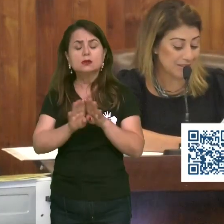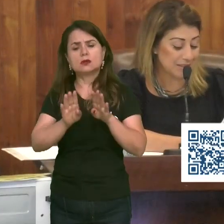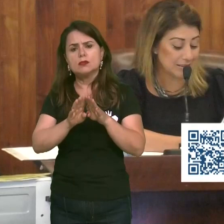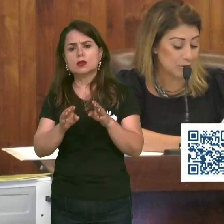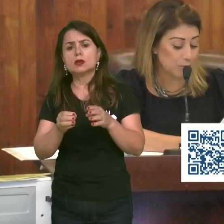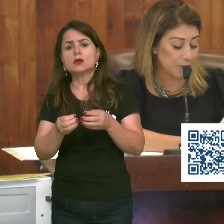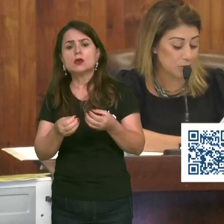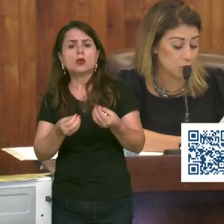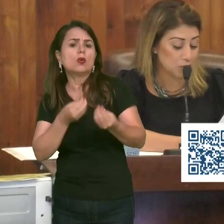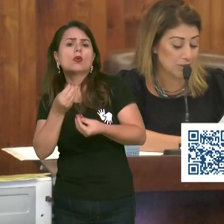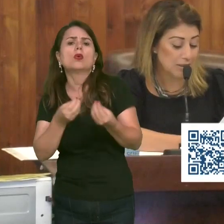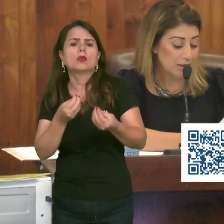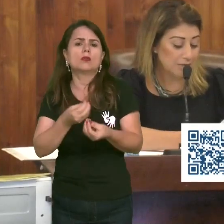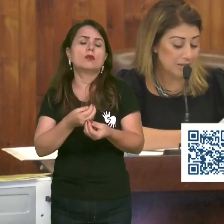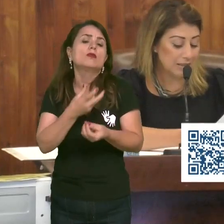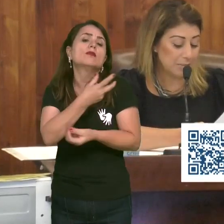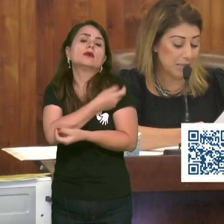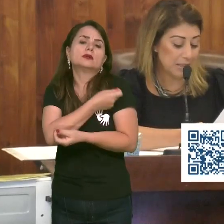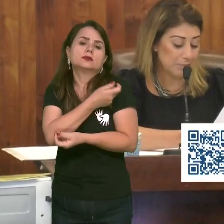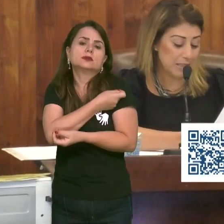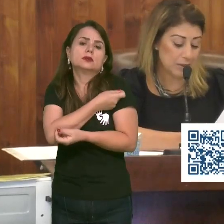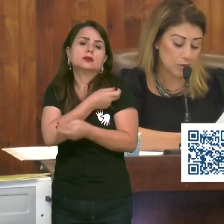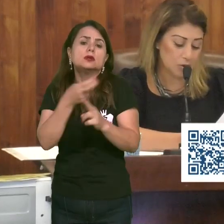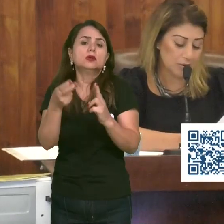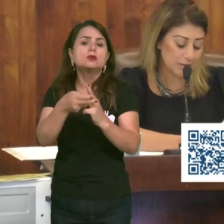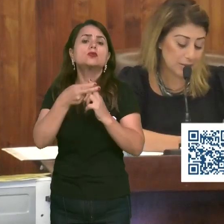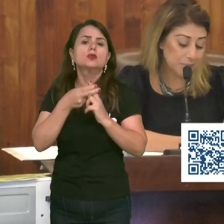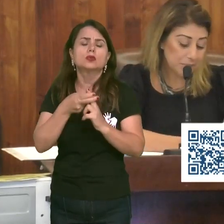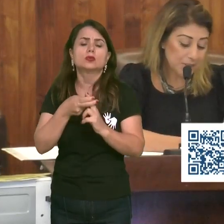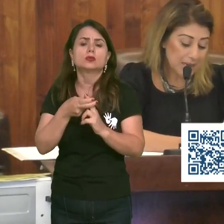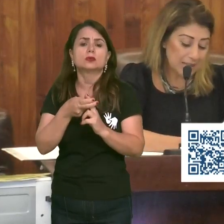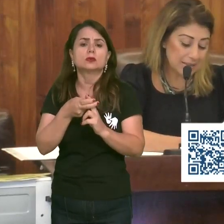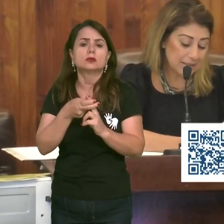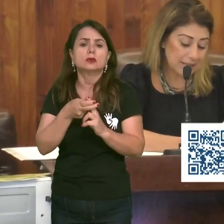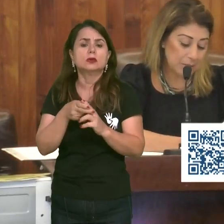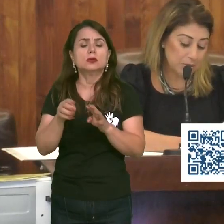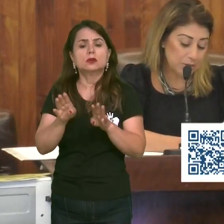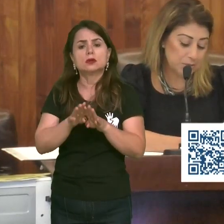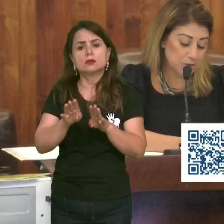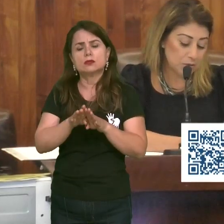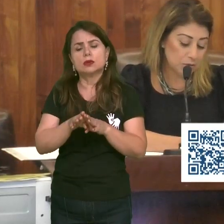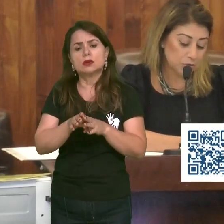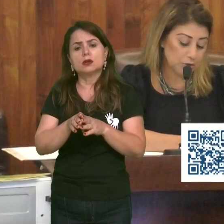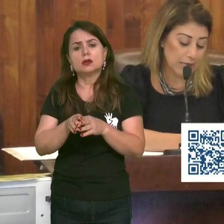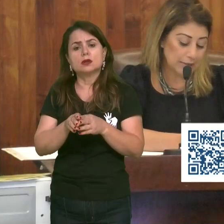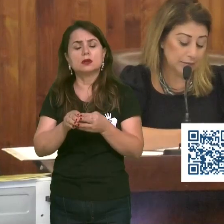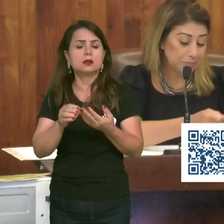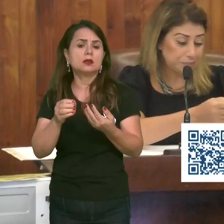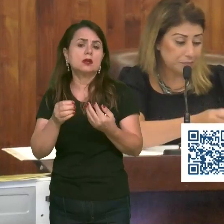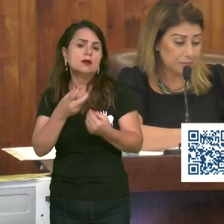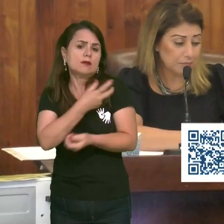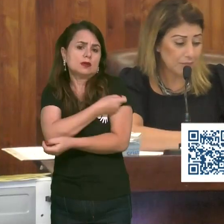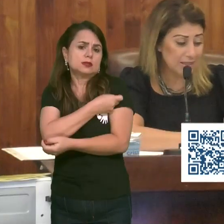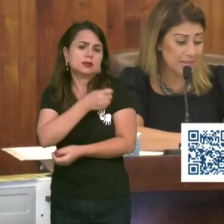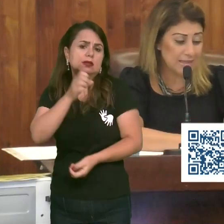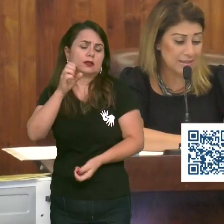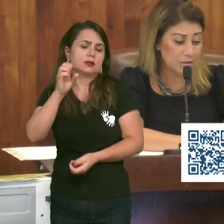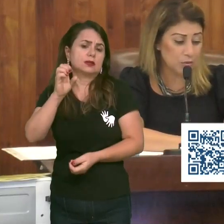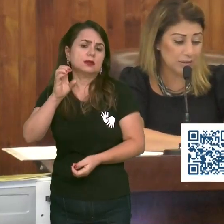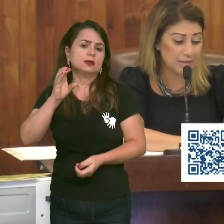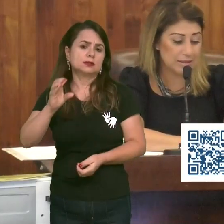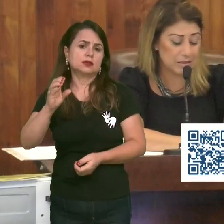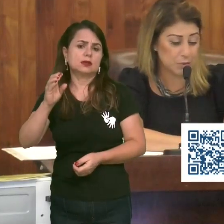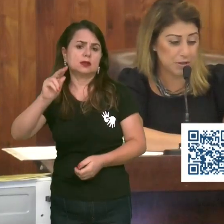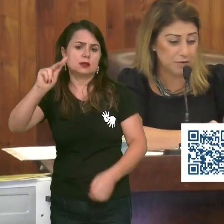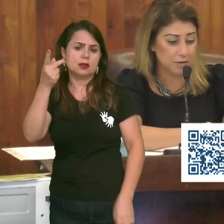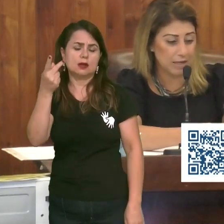se haverá vacinação pelo SUS vacina meningocócica acwy conjugada e